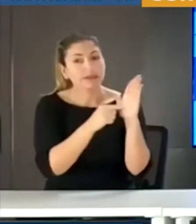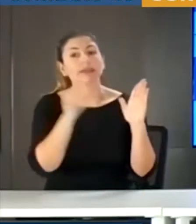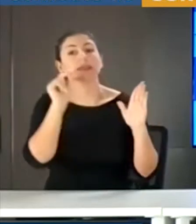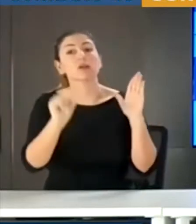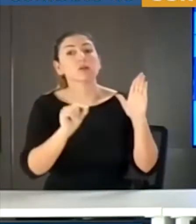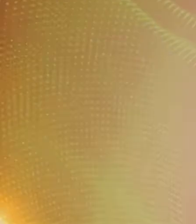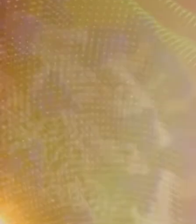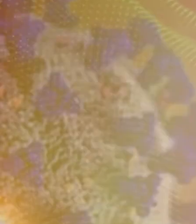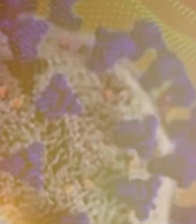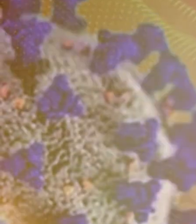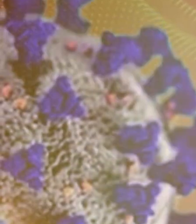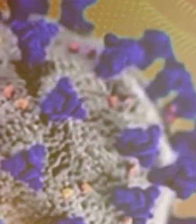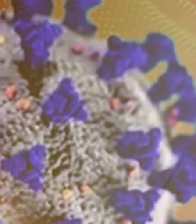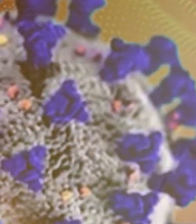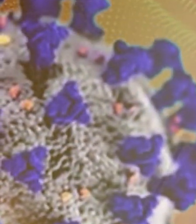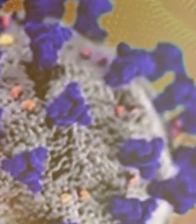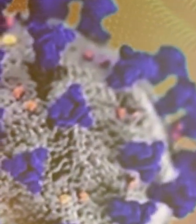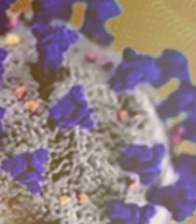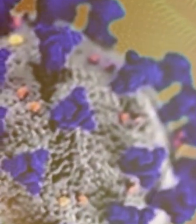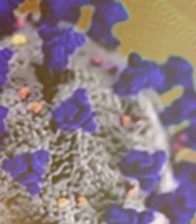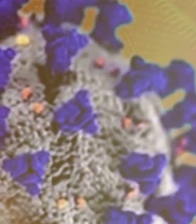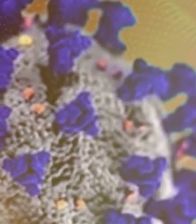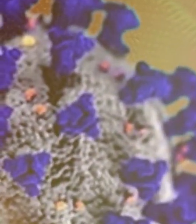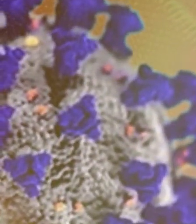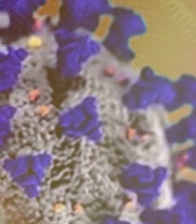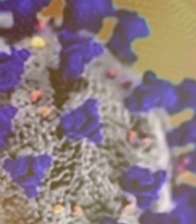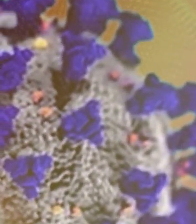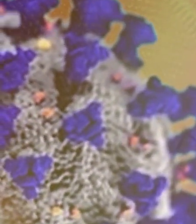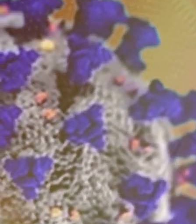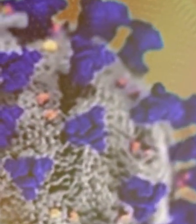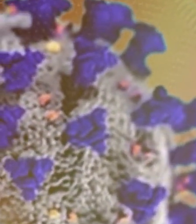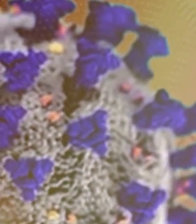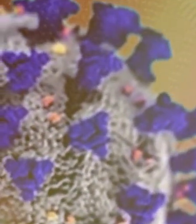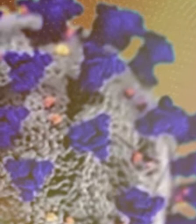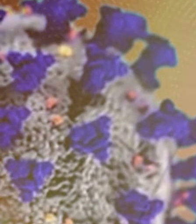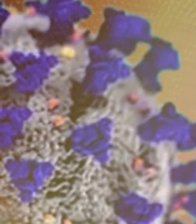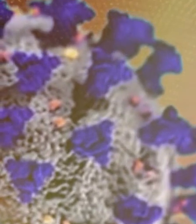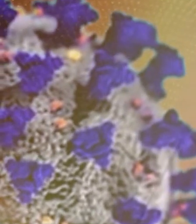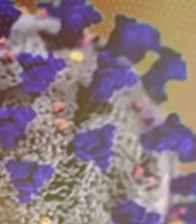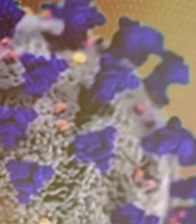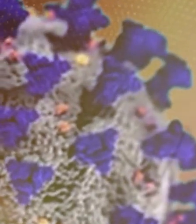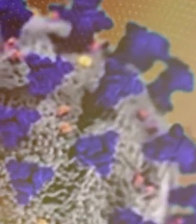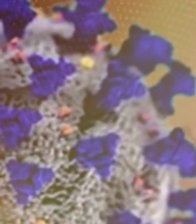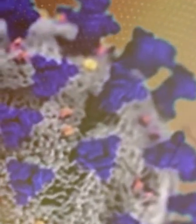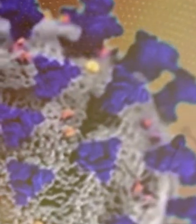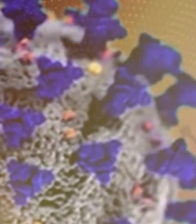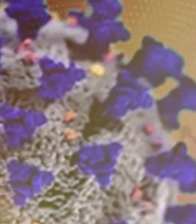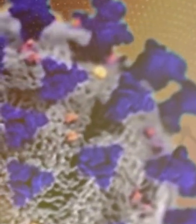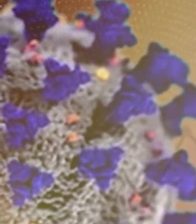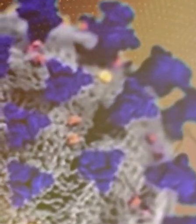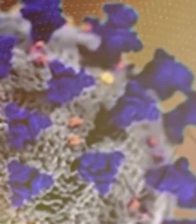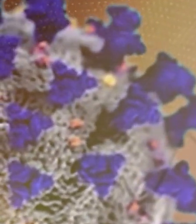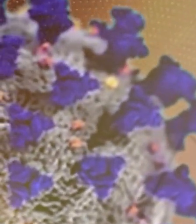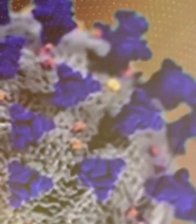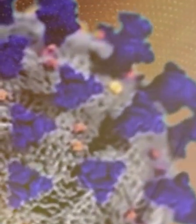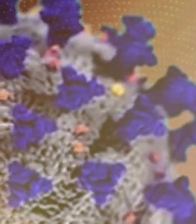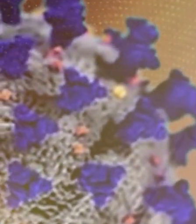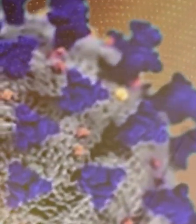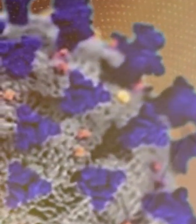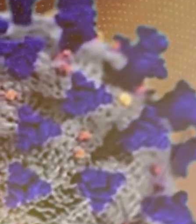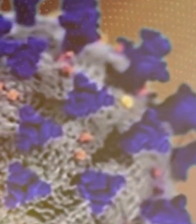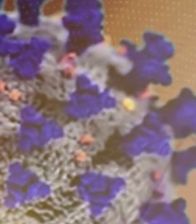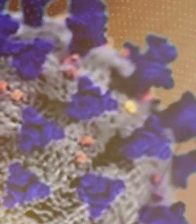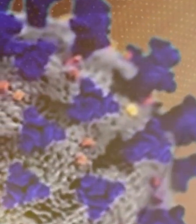O governador confirmou 1.170 casos de coronavírus em Santa Catarina, distribuídos em 104 municípios, e 42